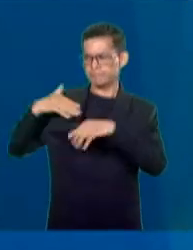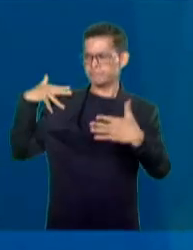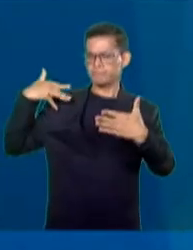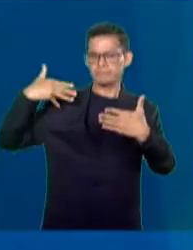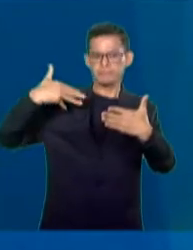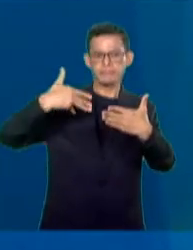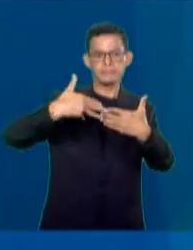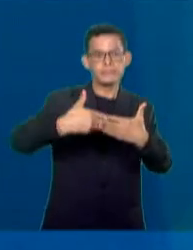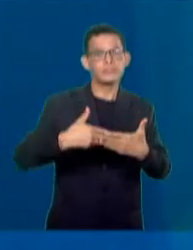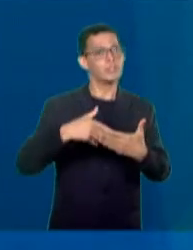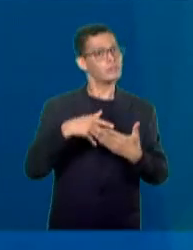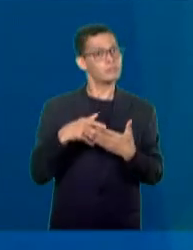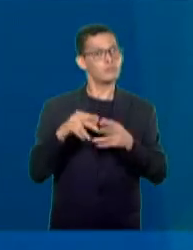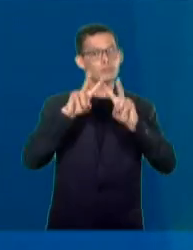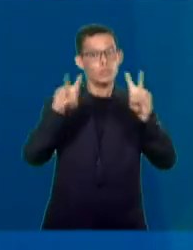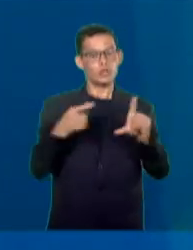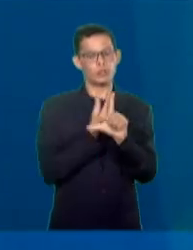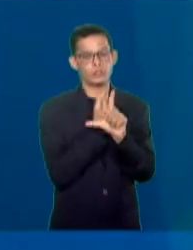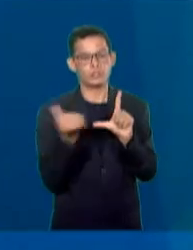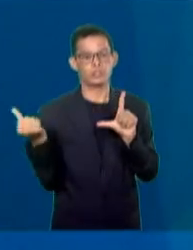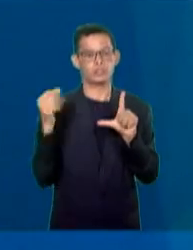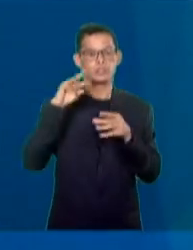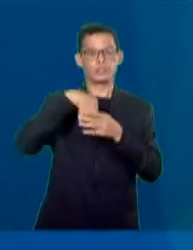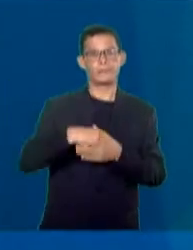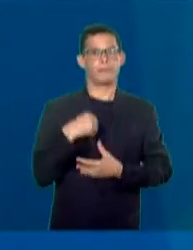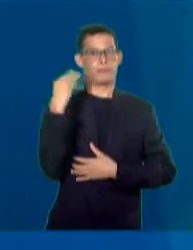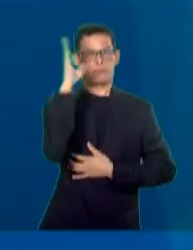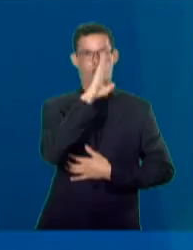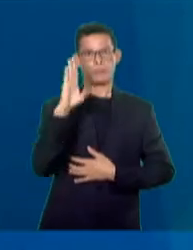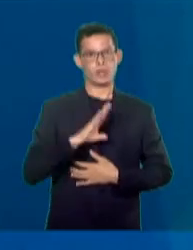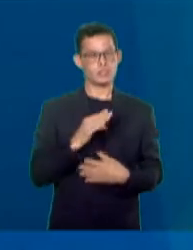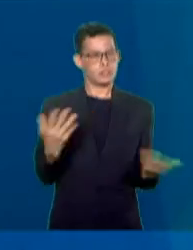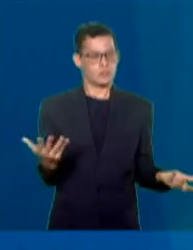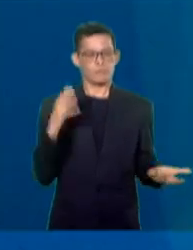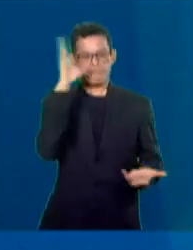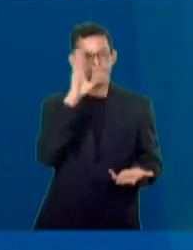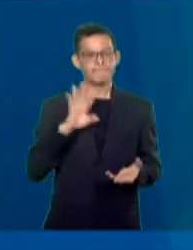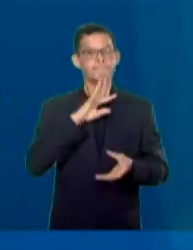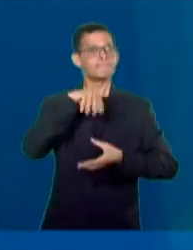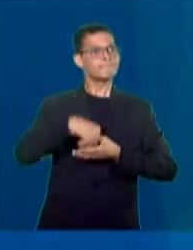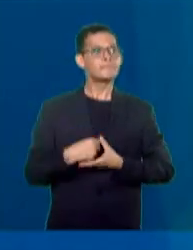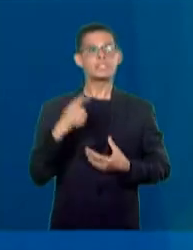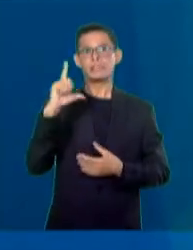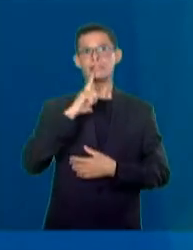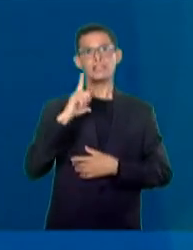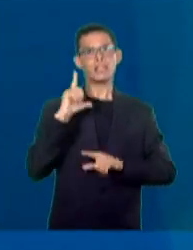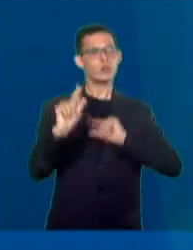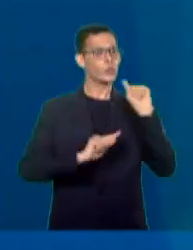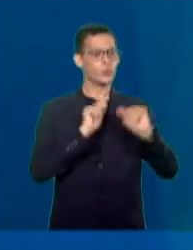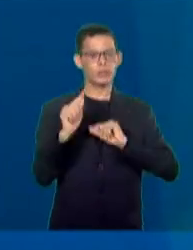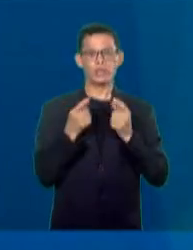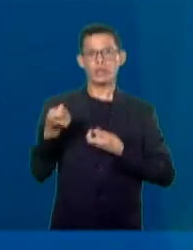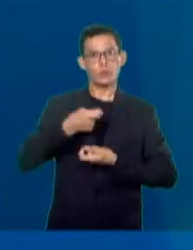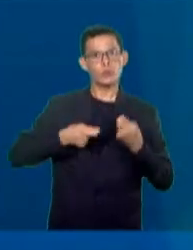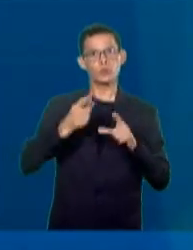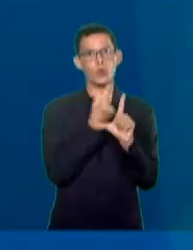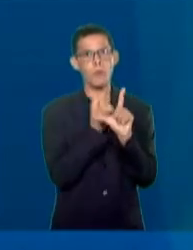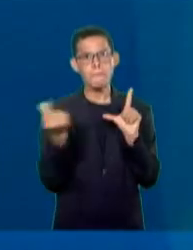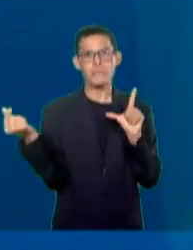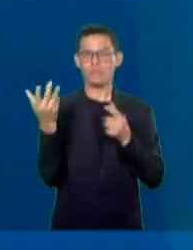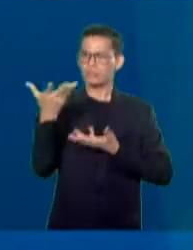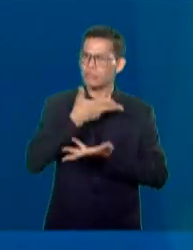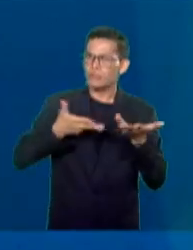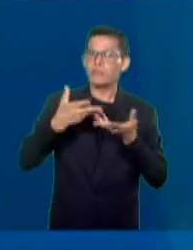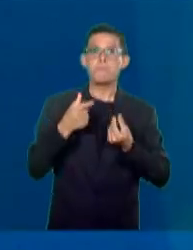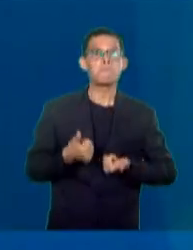pela economia do nosso Brasil o Brasil vai muito bem na economia graças a Deus E graças a equipe de